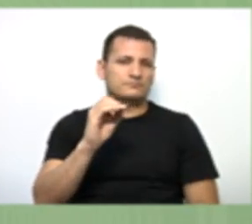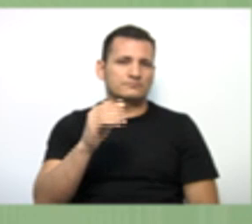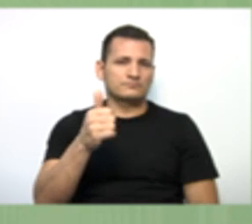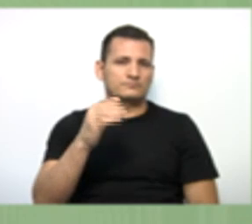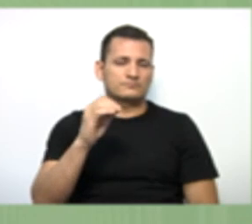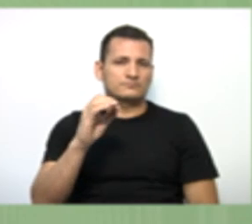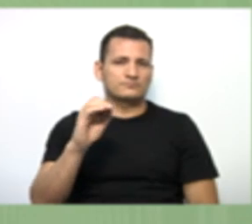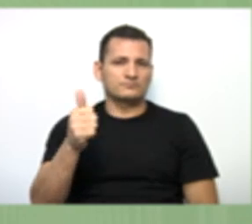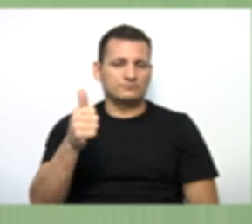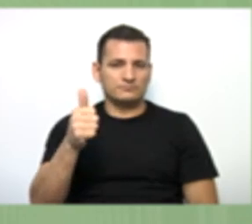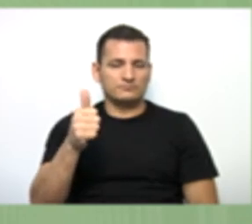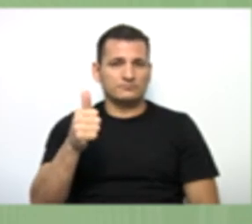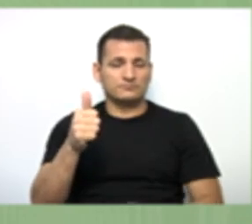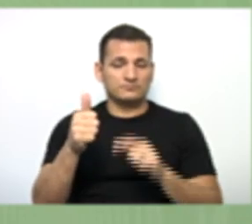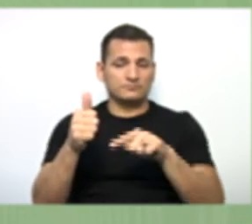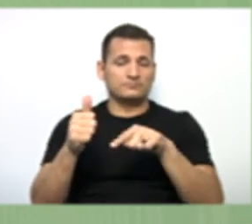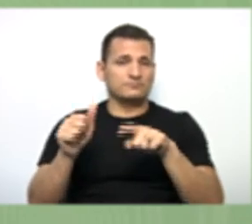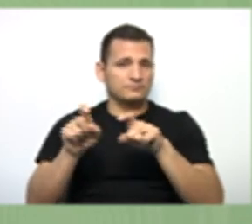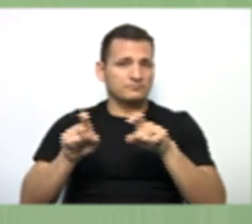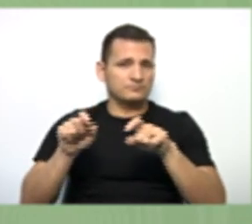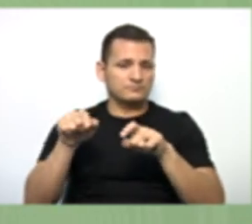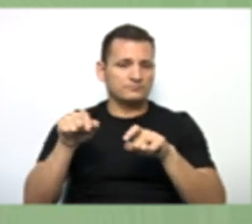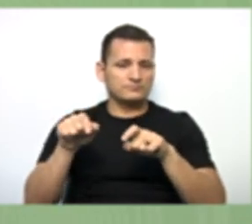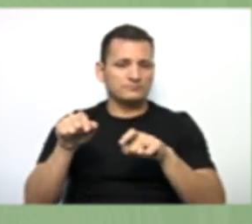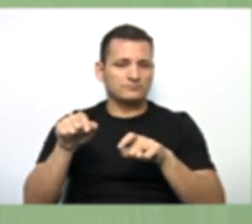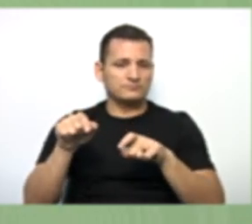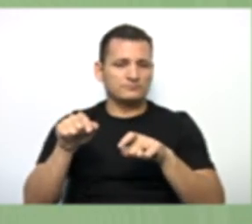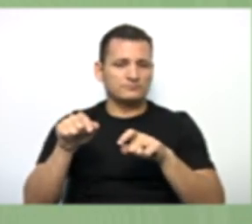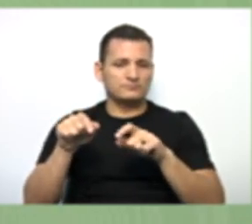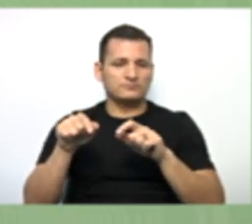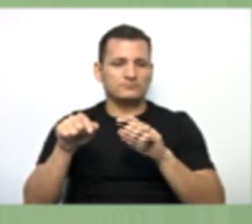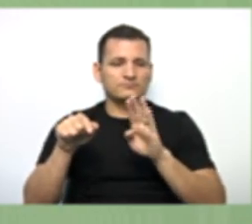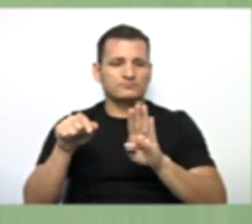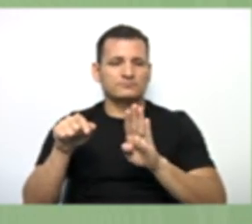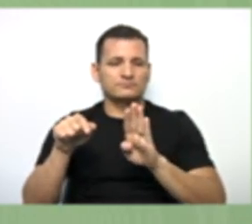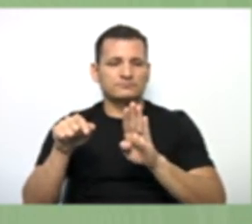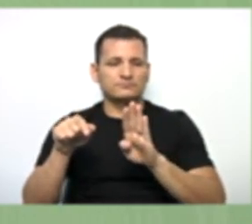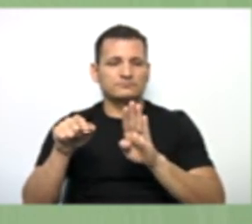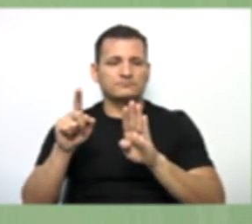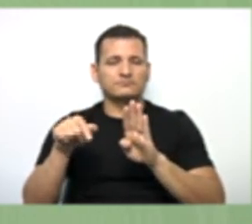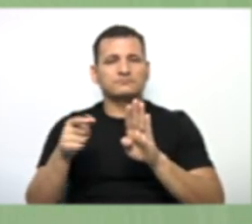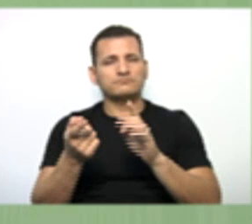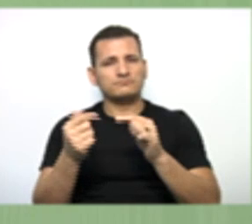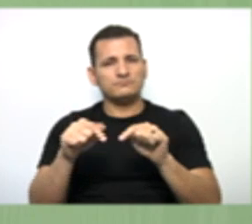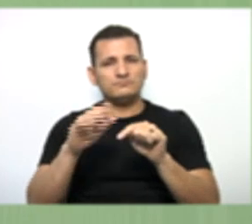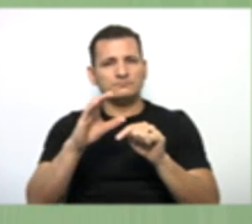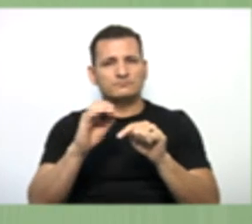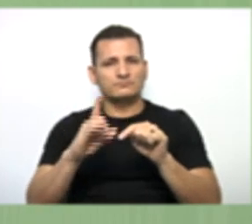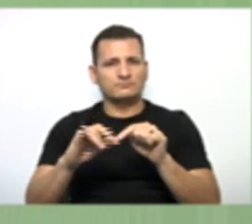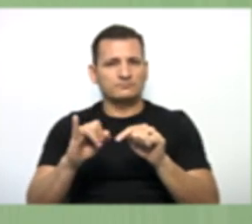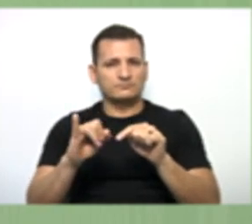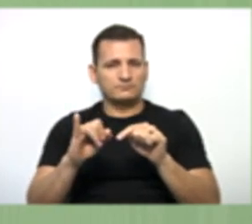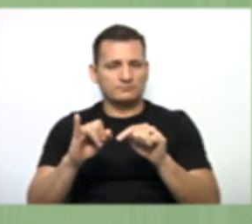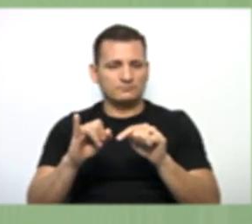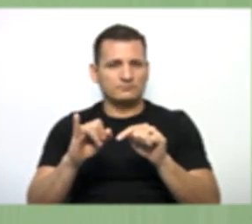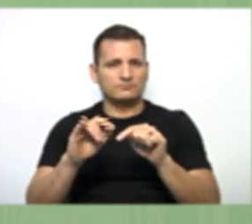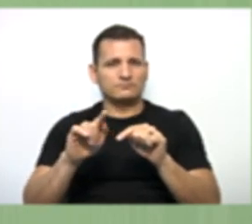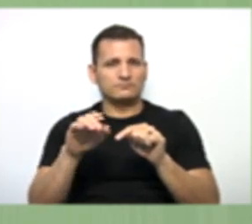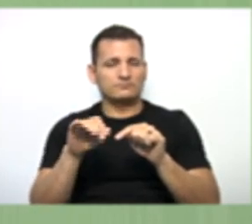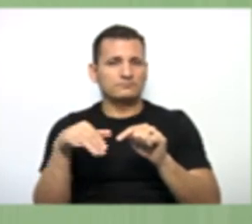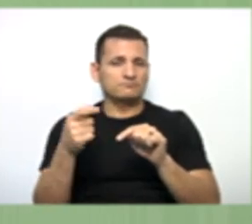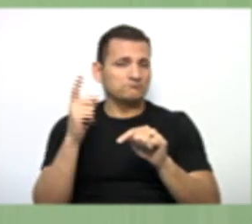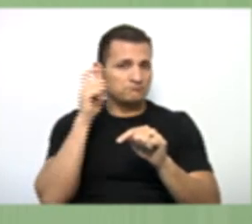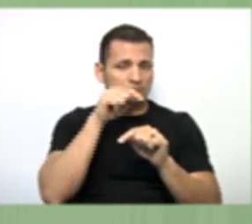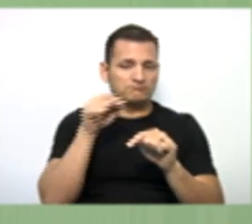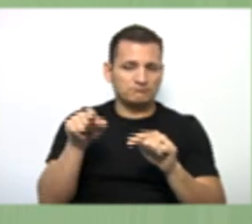01000001. Para o computador, o caractere B, que é o que a gente entende, é esse código binário. Então, ficaria difícil a gente conversar